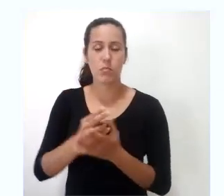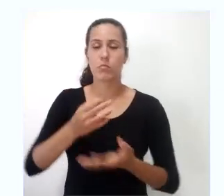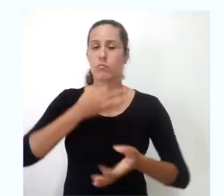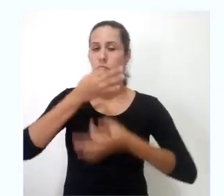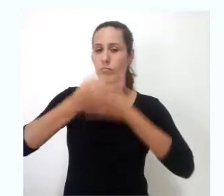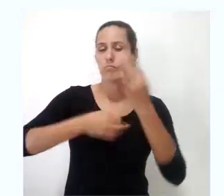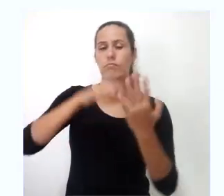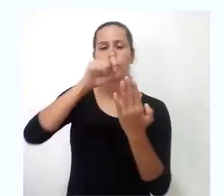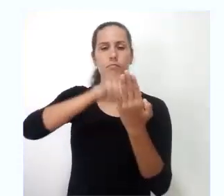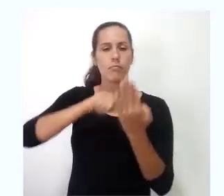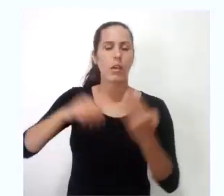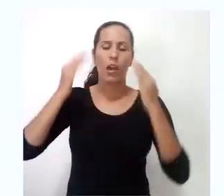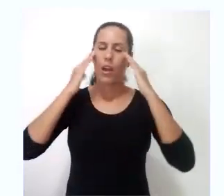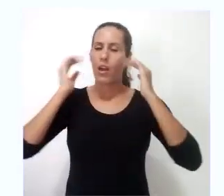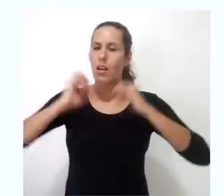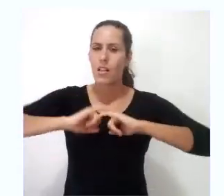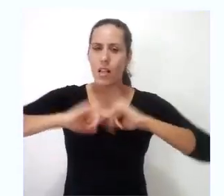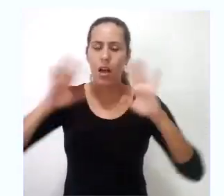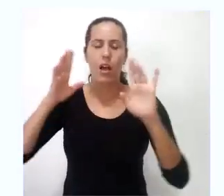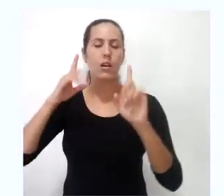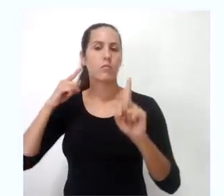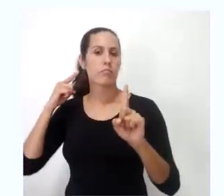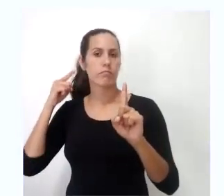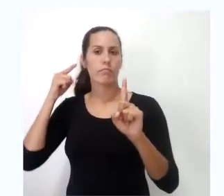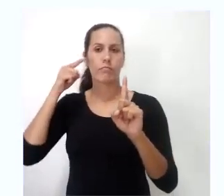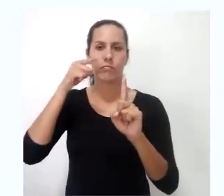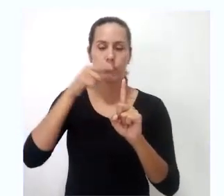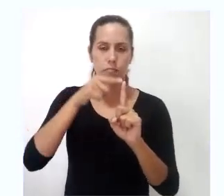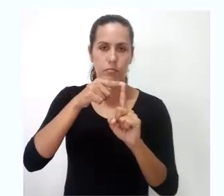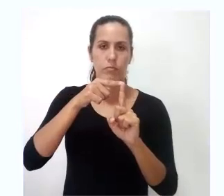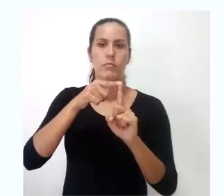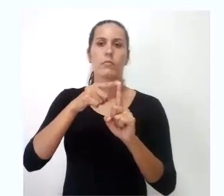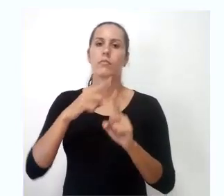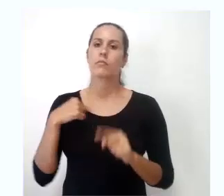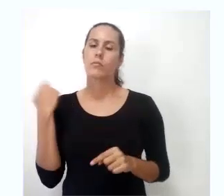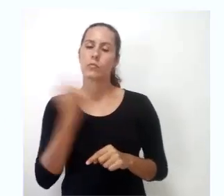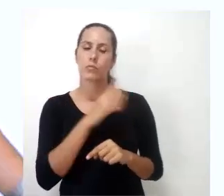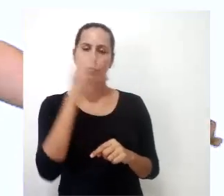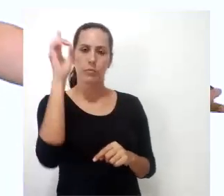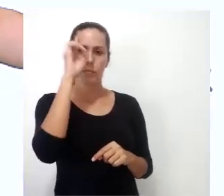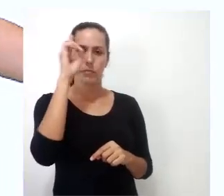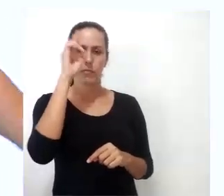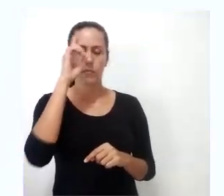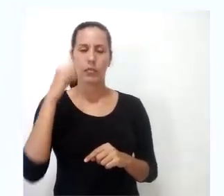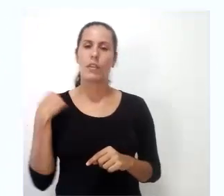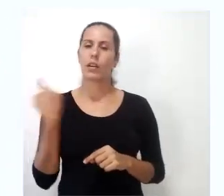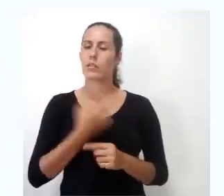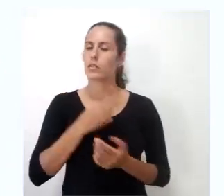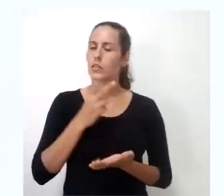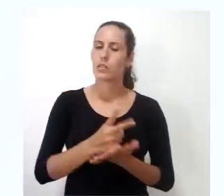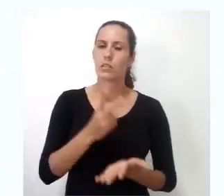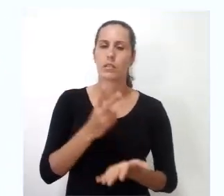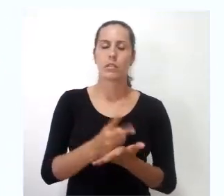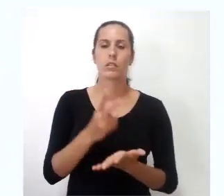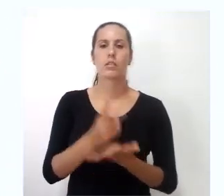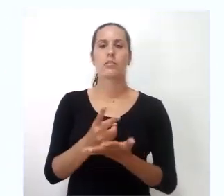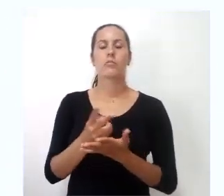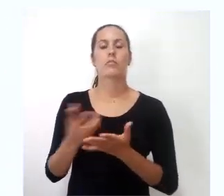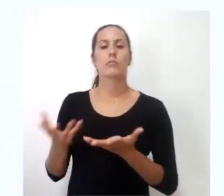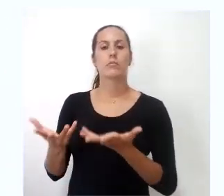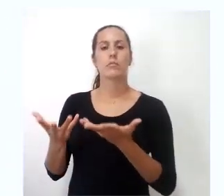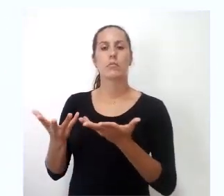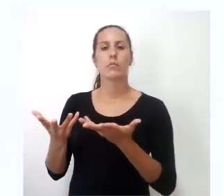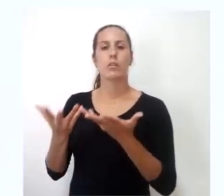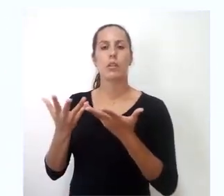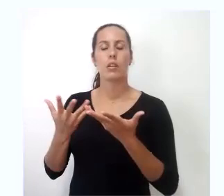escrevendo, argumentando com clareza, objetividade. No nosso cotidiano, nós sempre